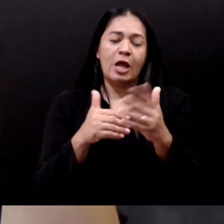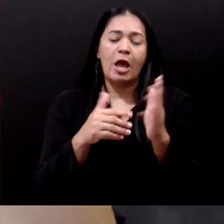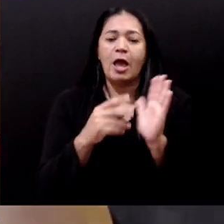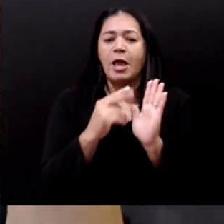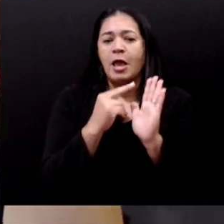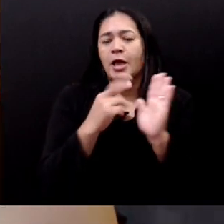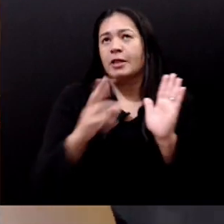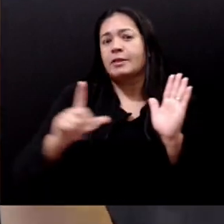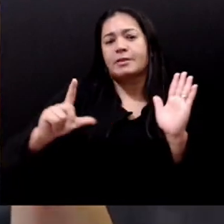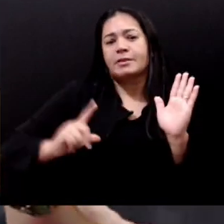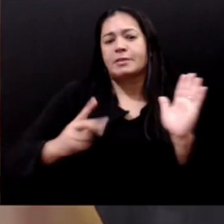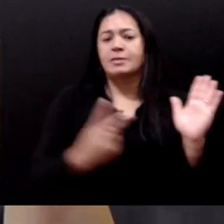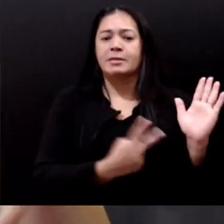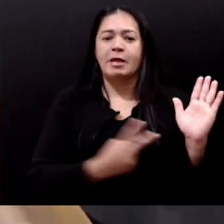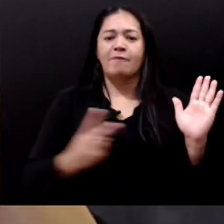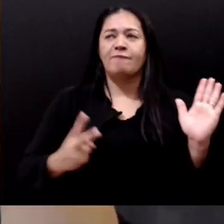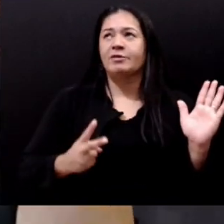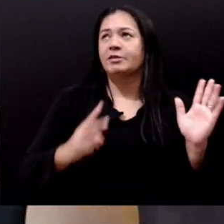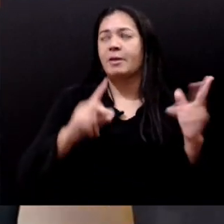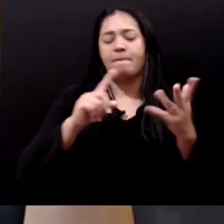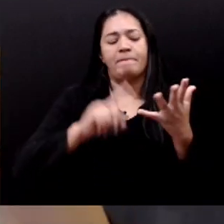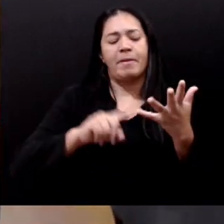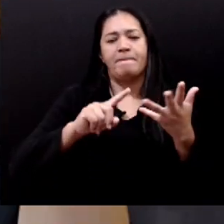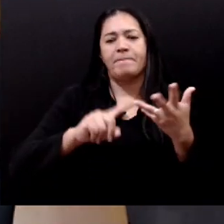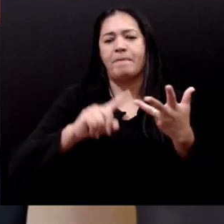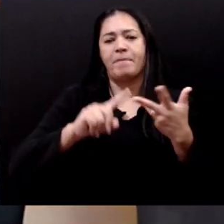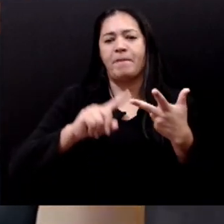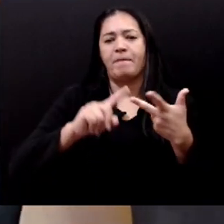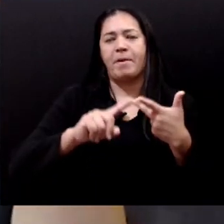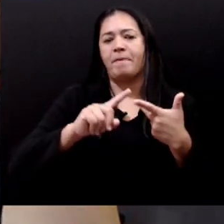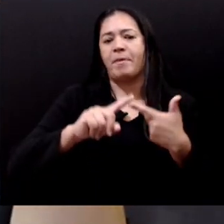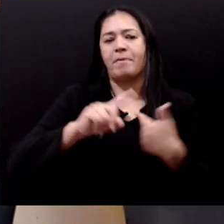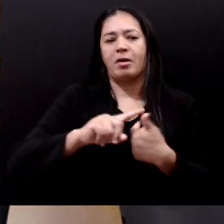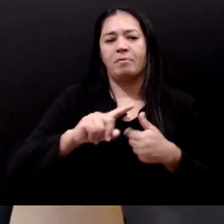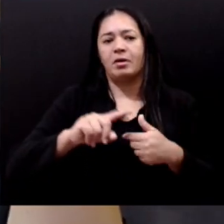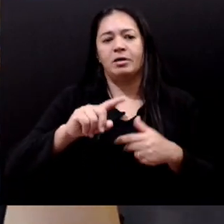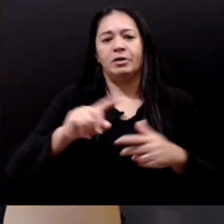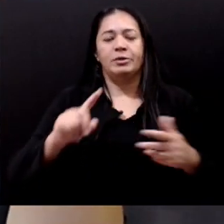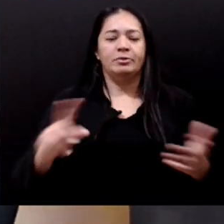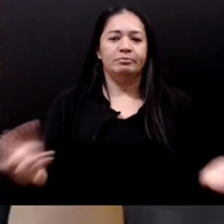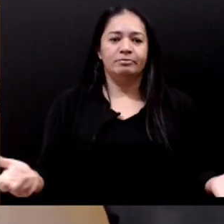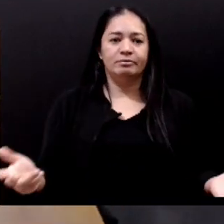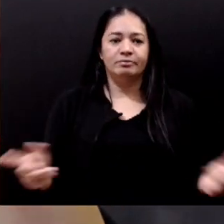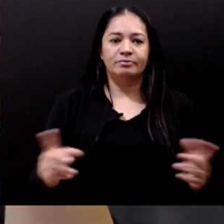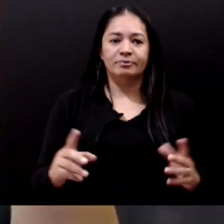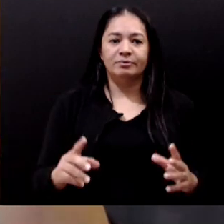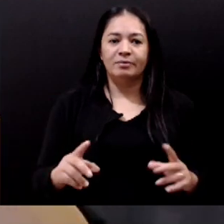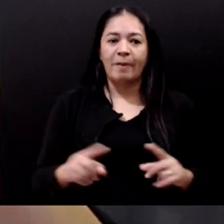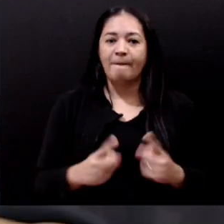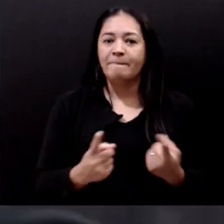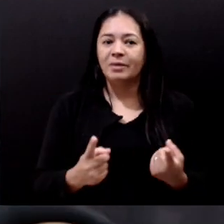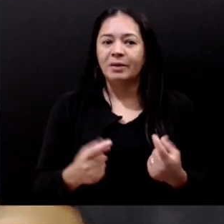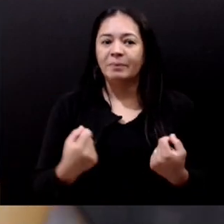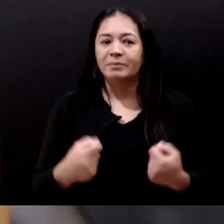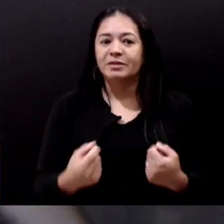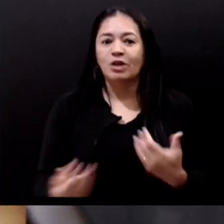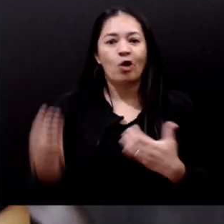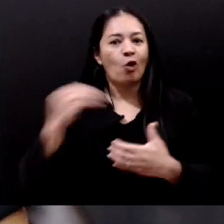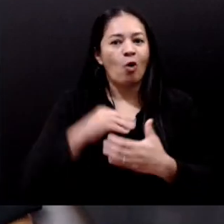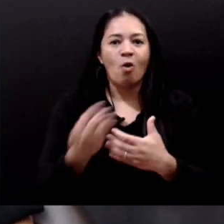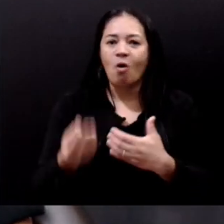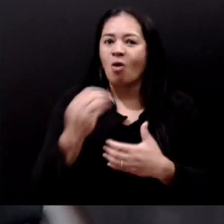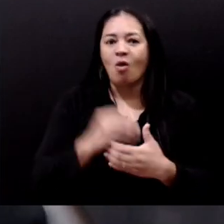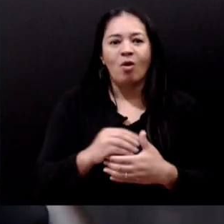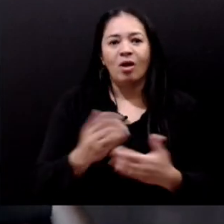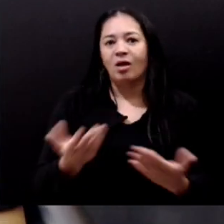fibra, é rico em proteína, rico em cálcio, rico nisso, rico aquilo", você tem que pensar que tudo aquilo foi colocado artificialmente lá, Uhum.